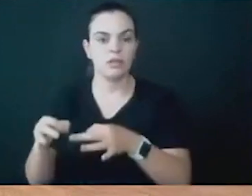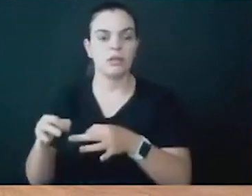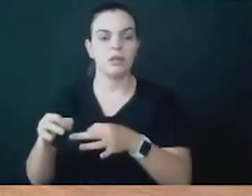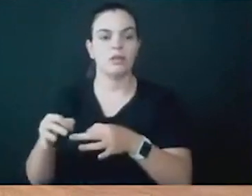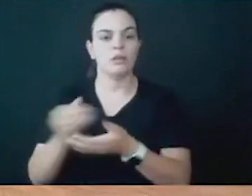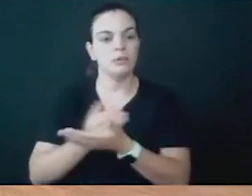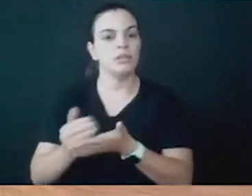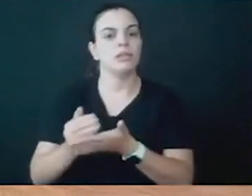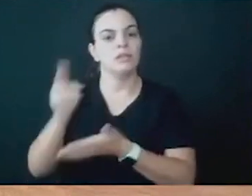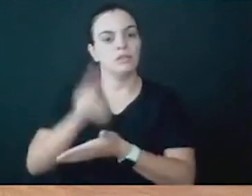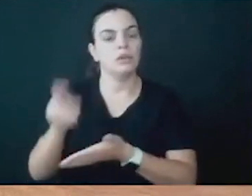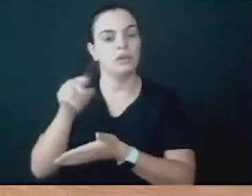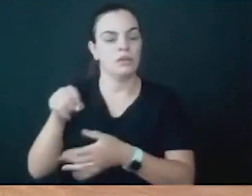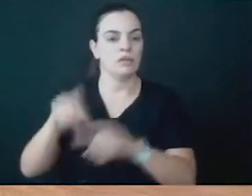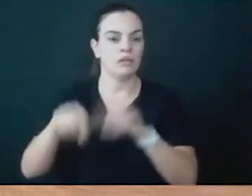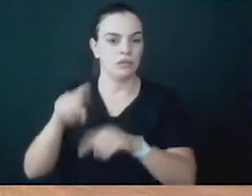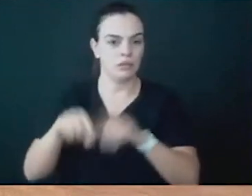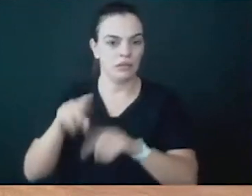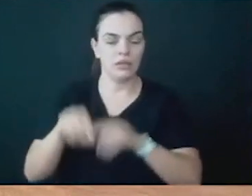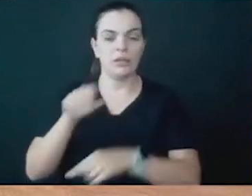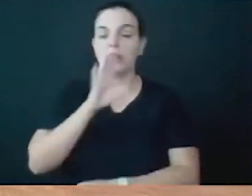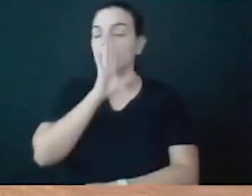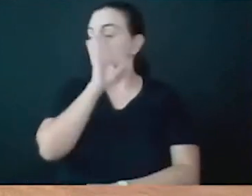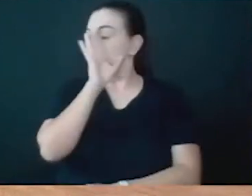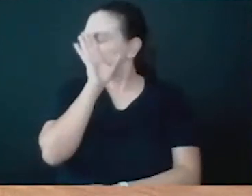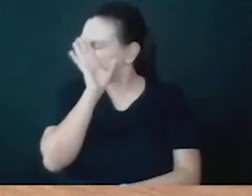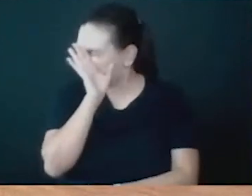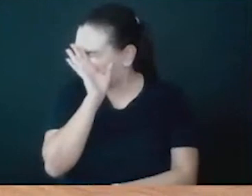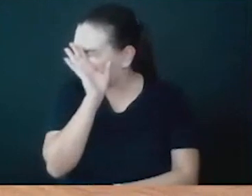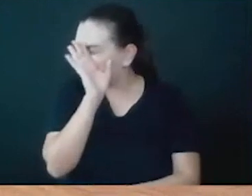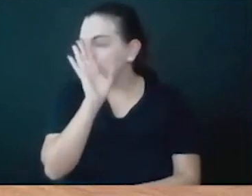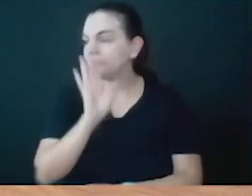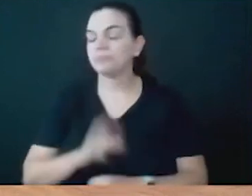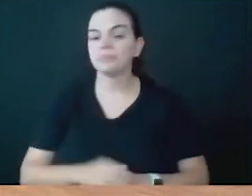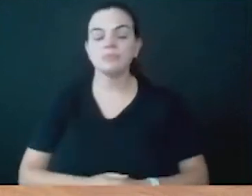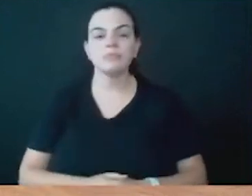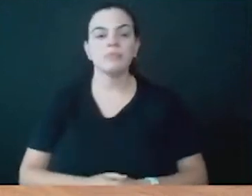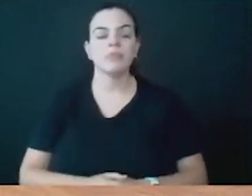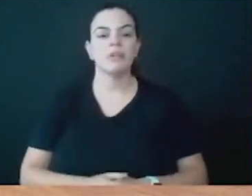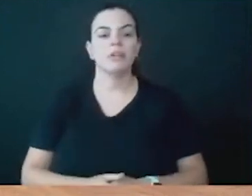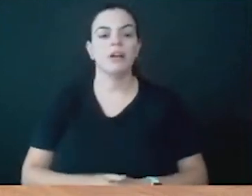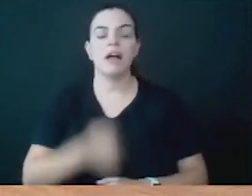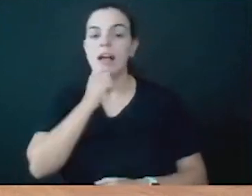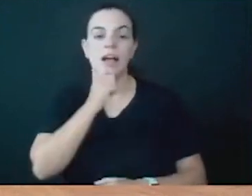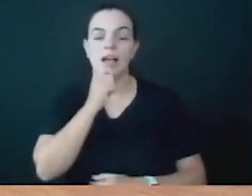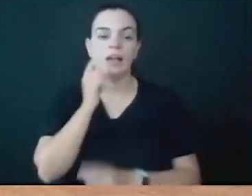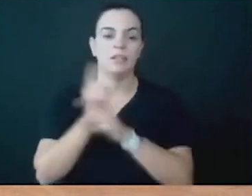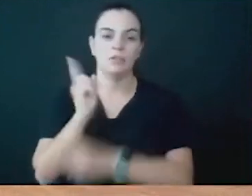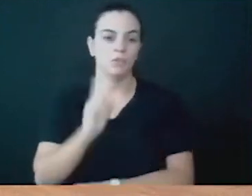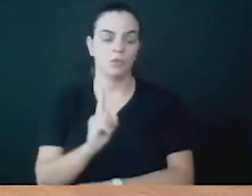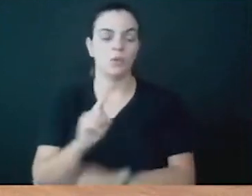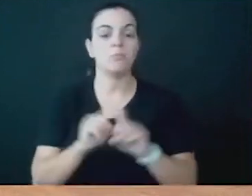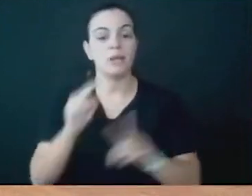apesar de ainda não ter acontecido, mas a prefeitura está trabalhando, sim, na busca de um espaço para poder fazer